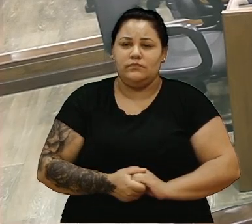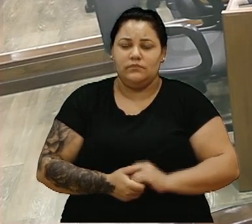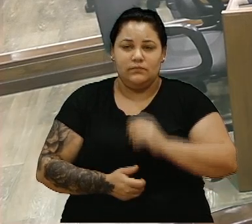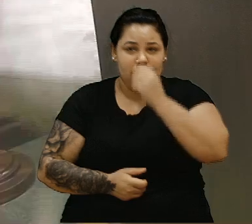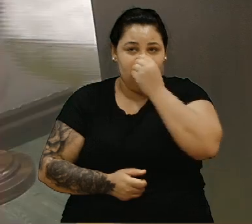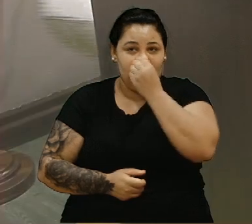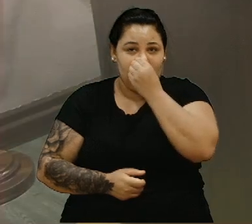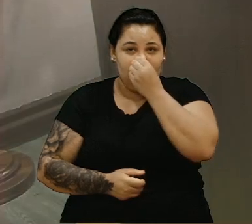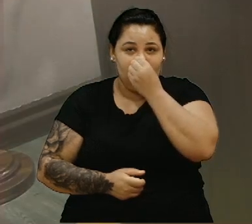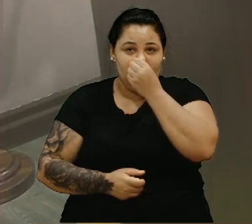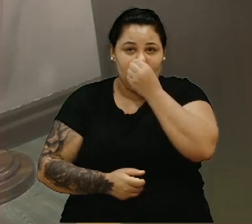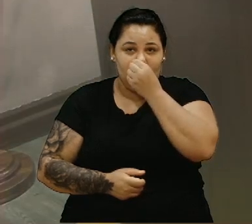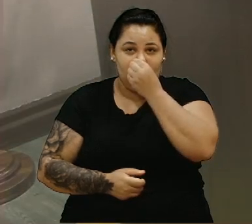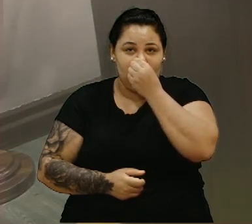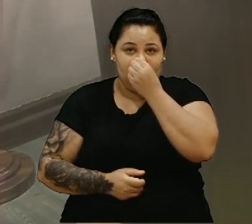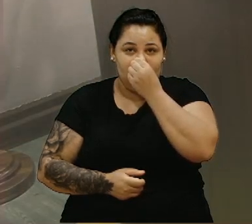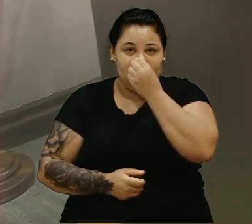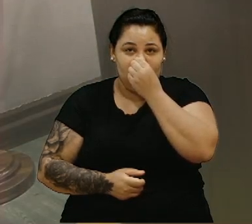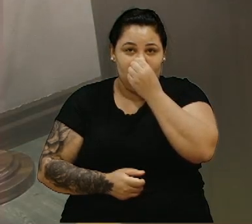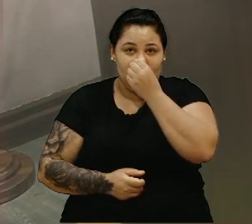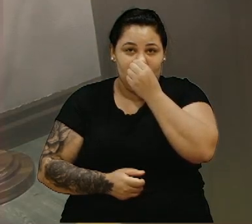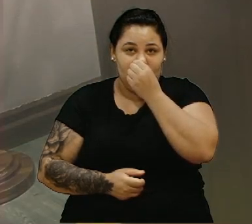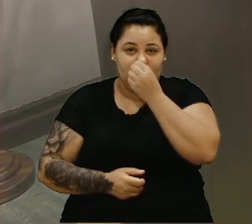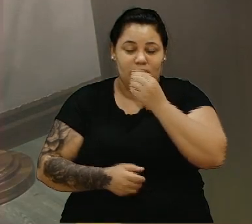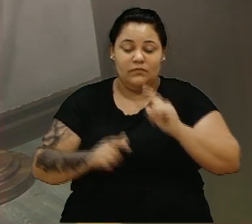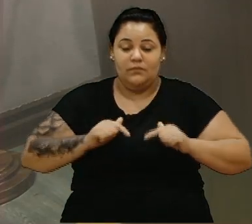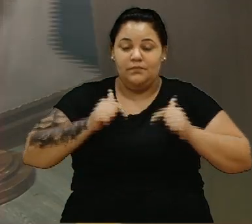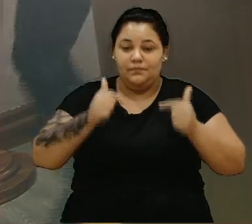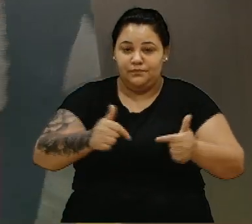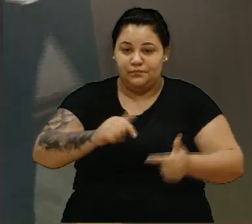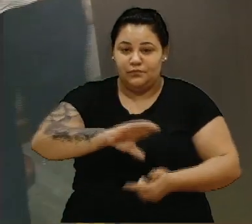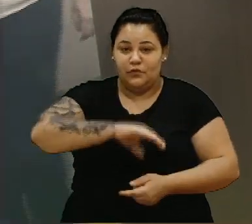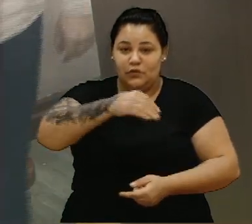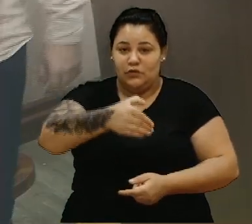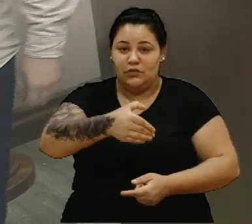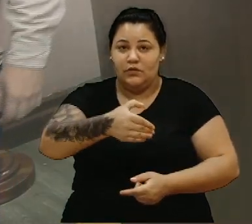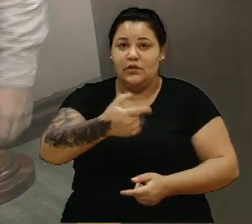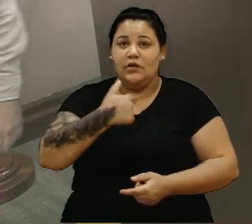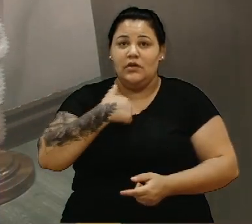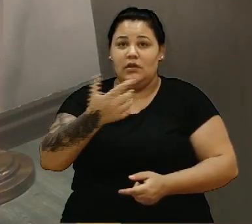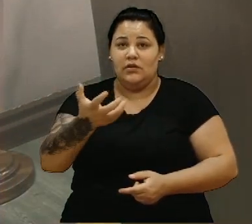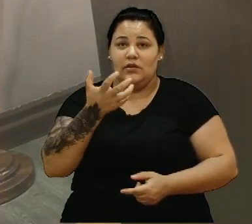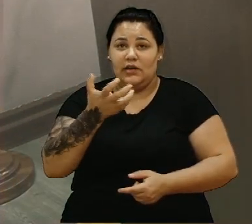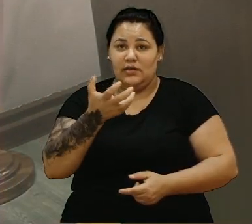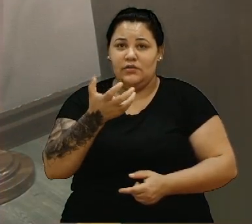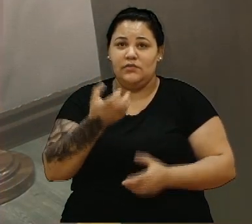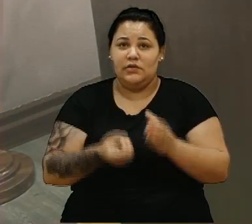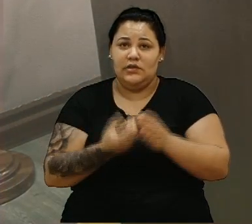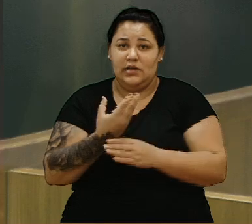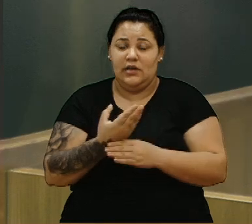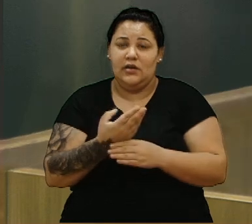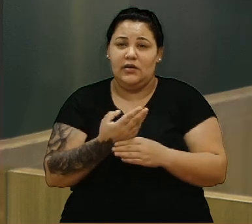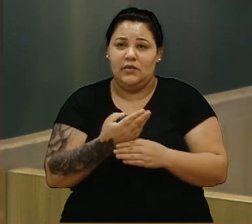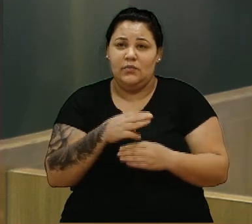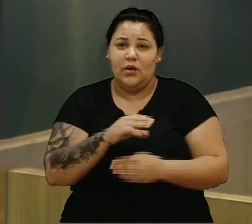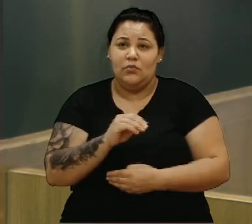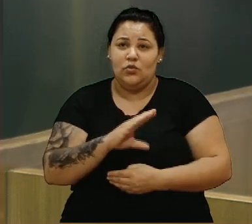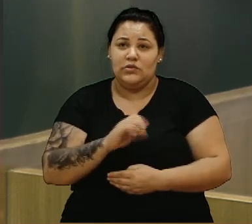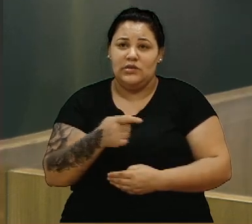Então, ação e coragem. Eu proponho uma moção contra essa medida,